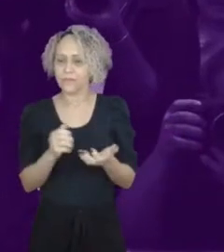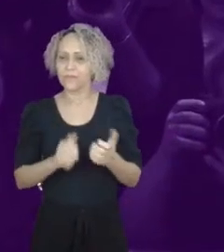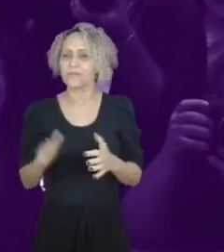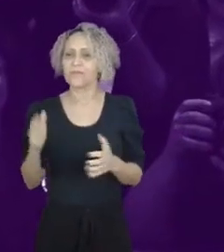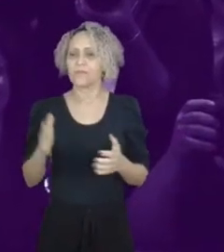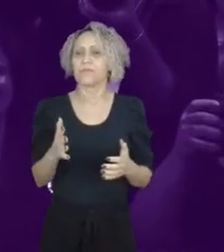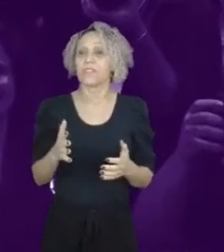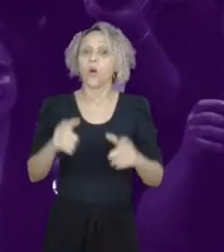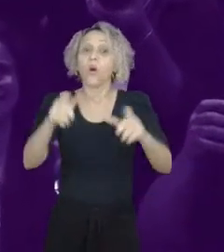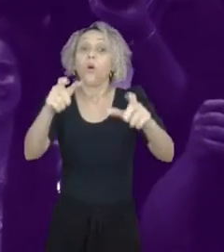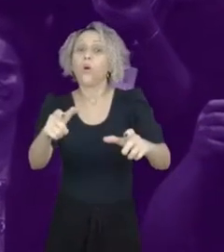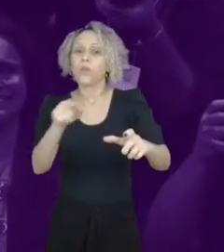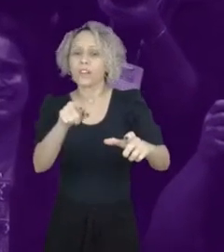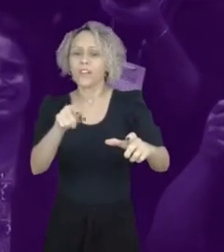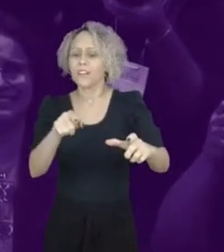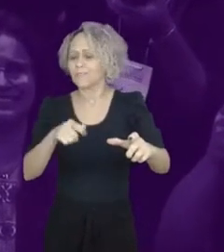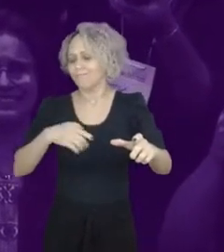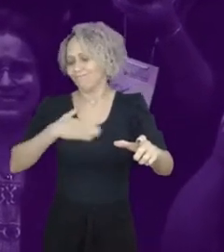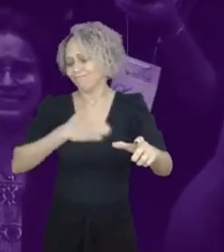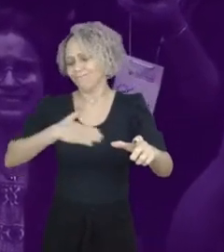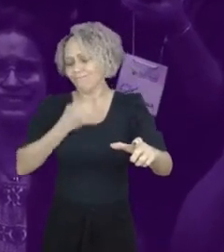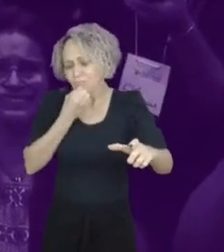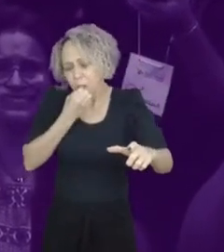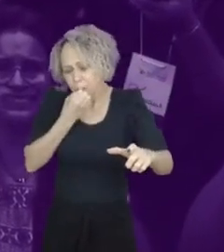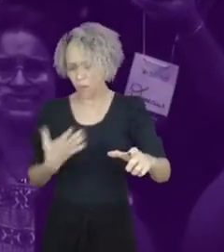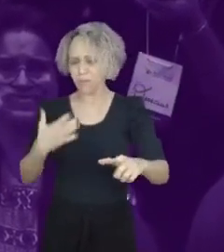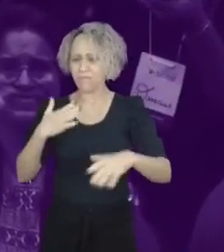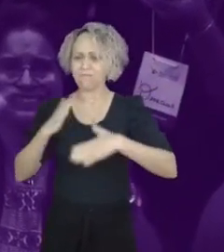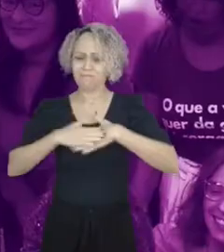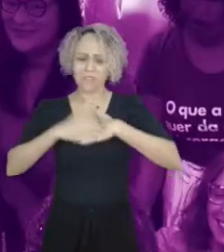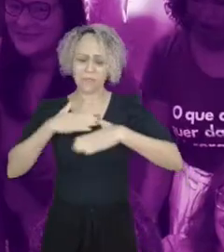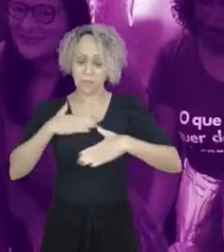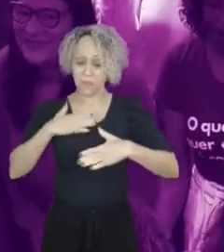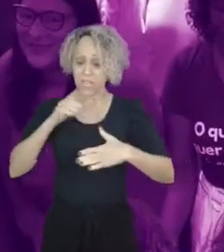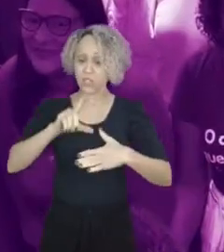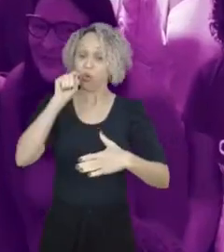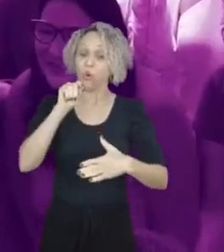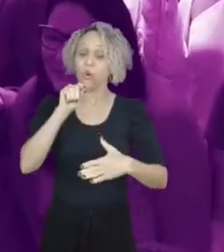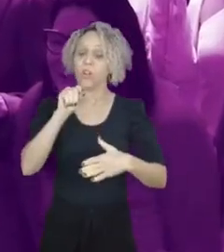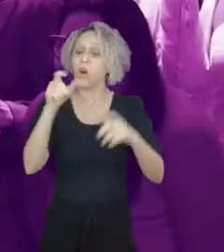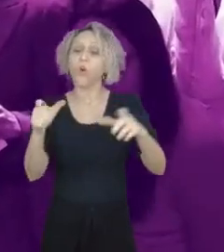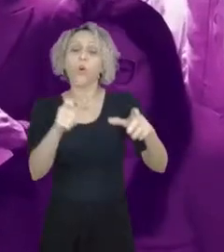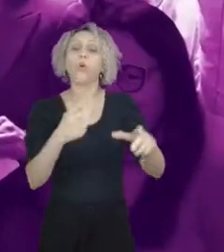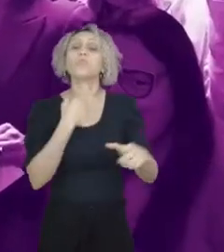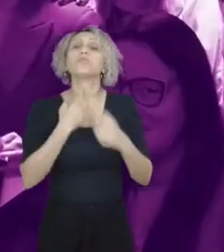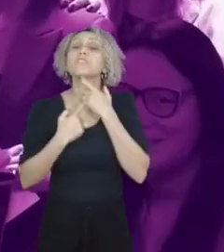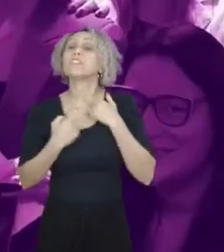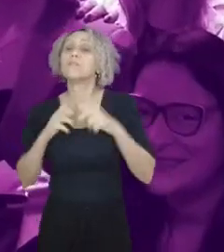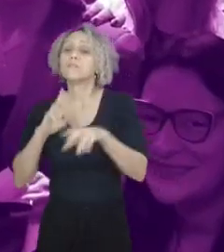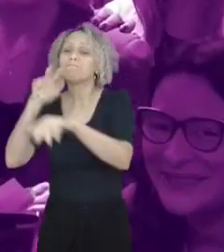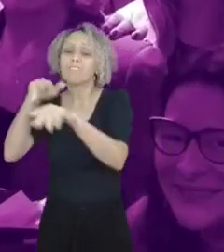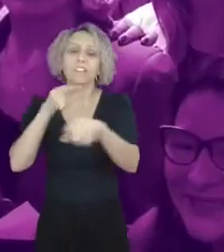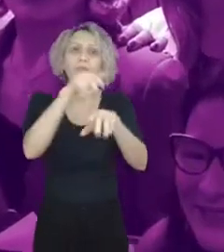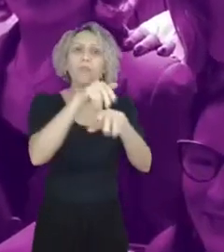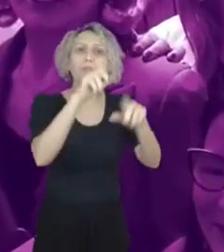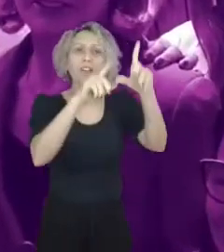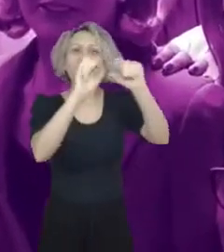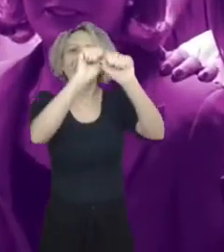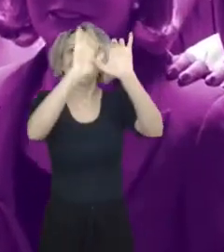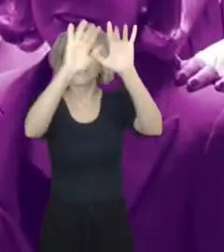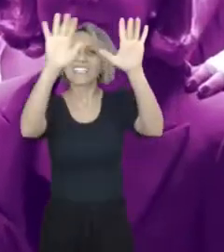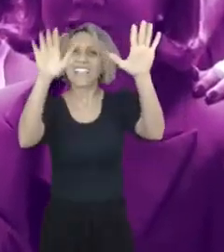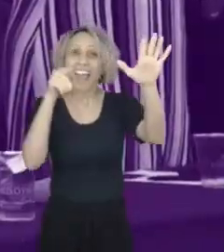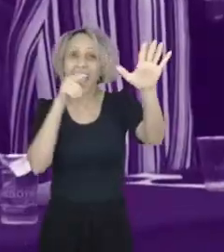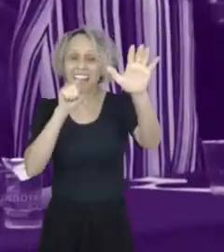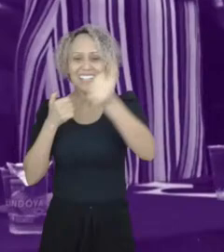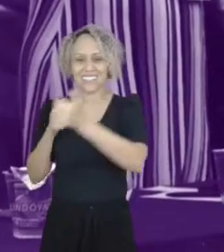O lugar que é bom pra mim é onde eu quiser estar. A estrela ainda brilha, ela é quem